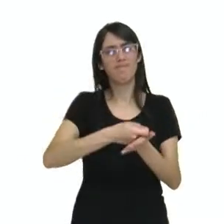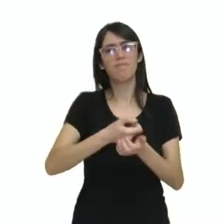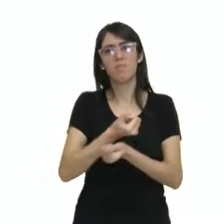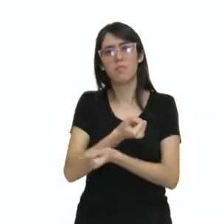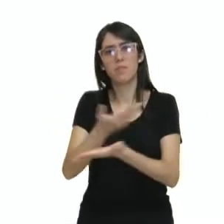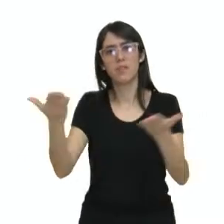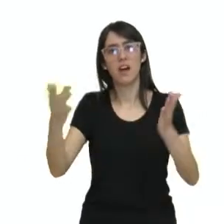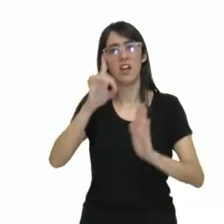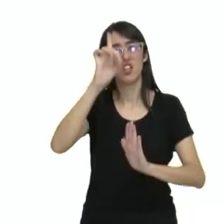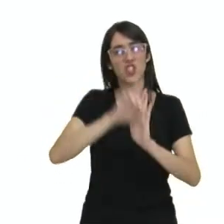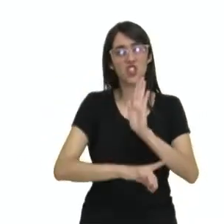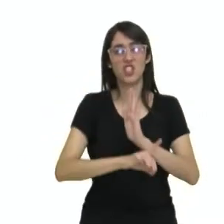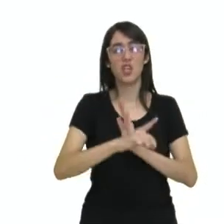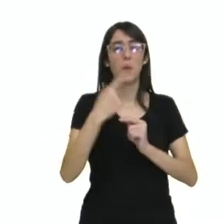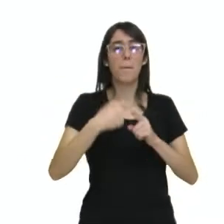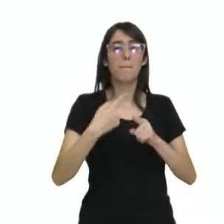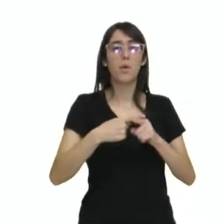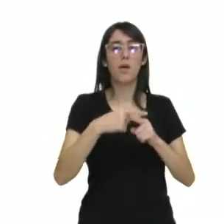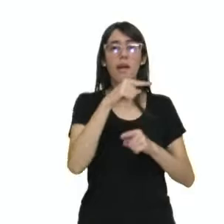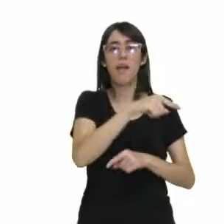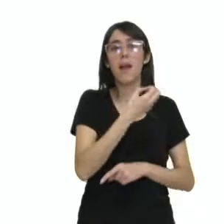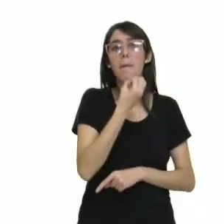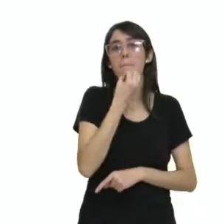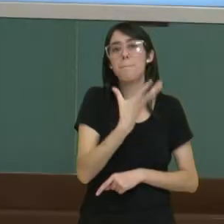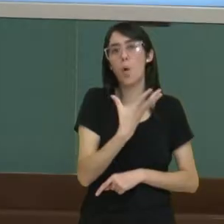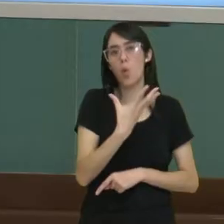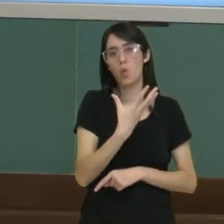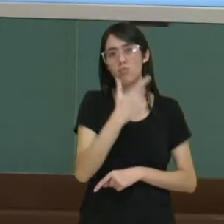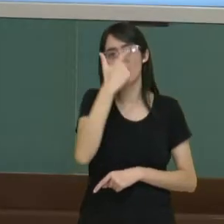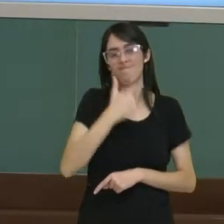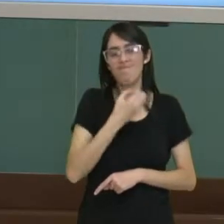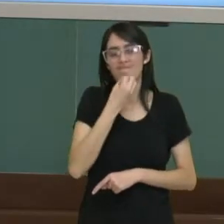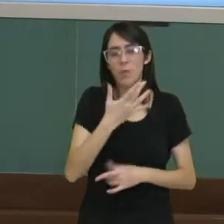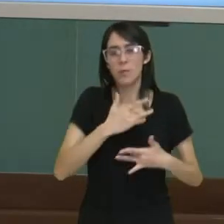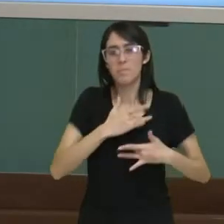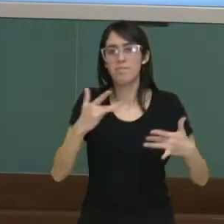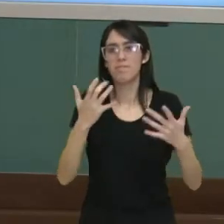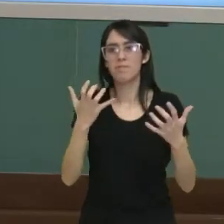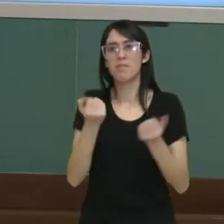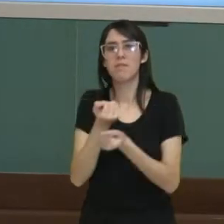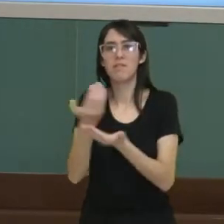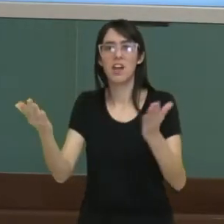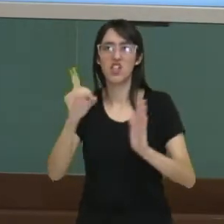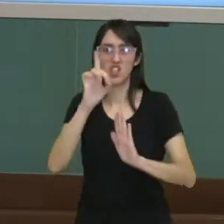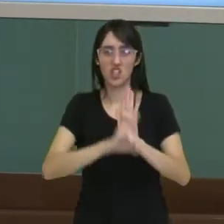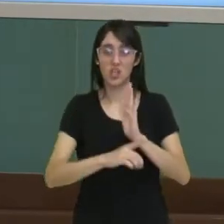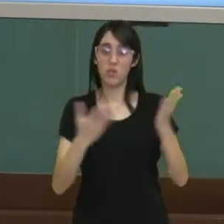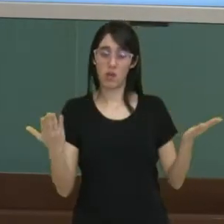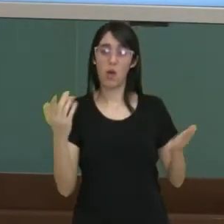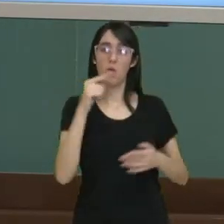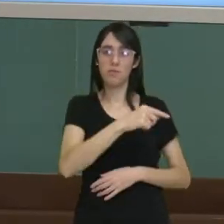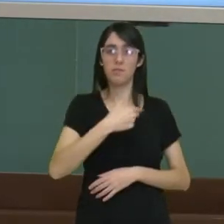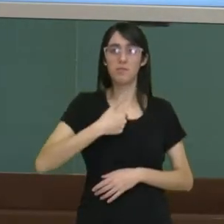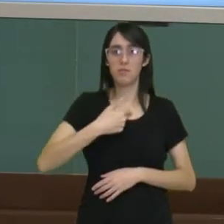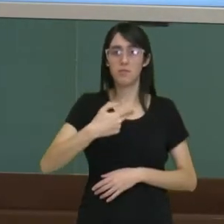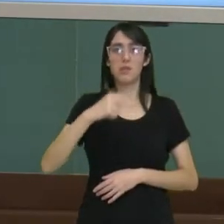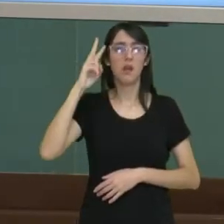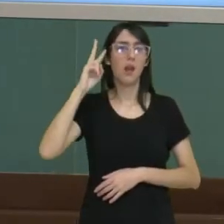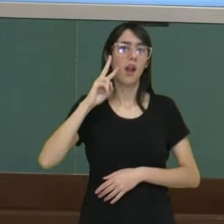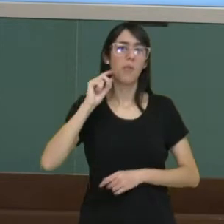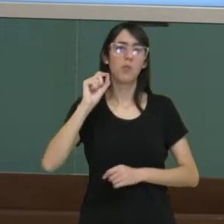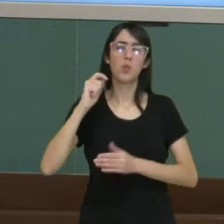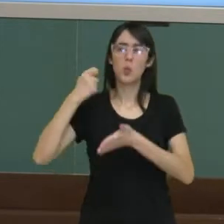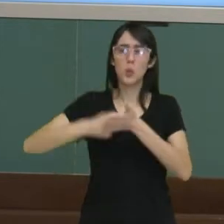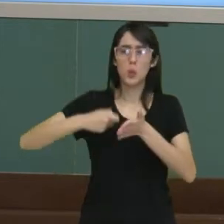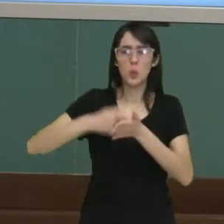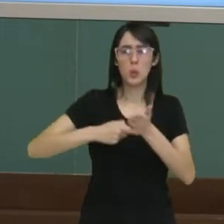por vontade e bondade do próprio Getúlio. Olha que bacana. Então o Getúlio, ele pega todas aquelas lutas trabalhistas e fala,